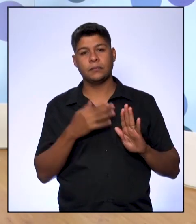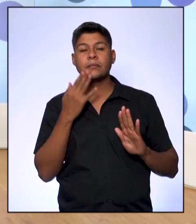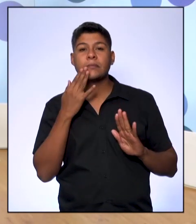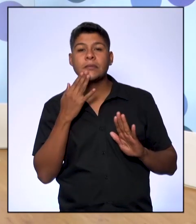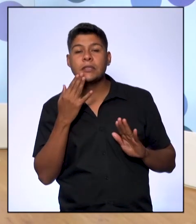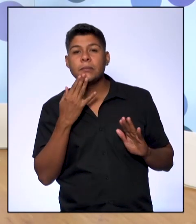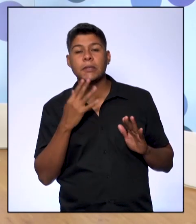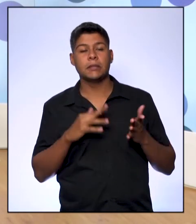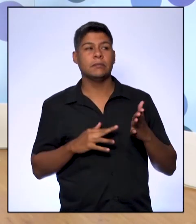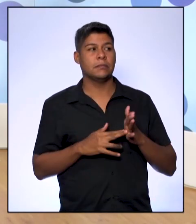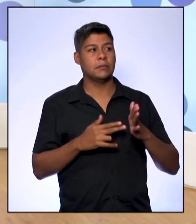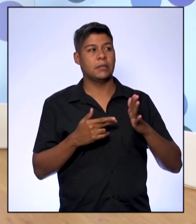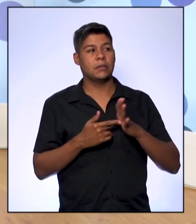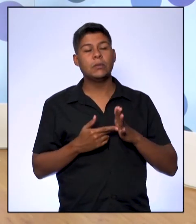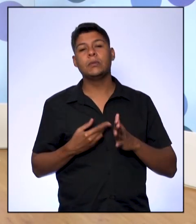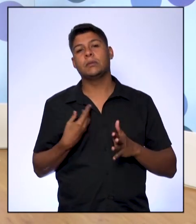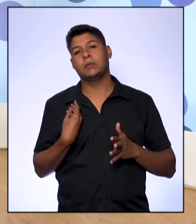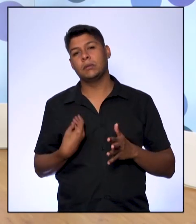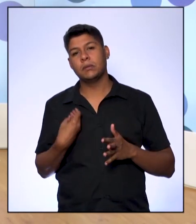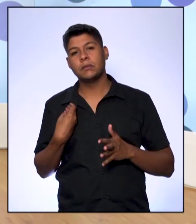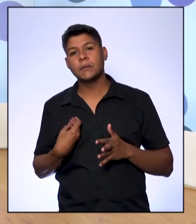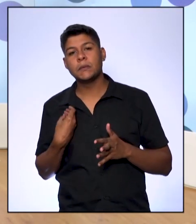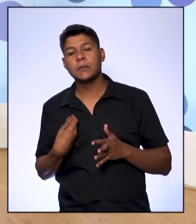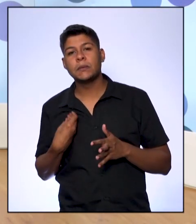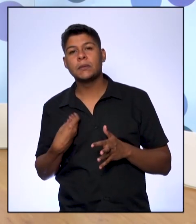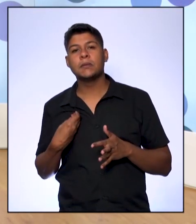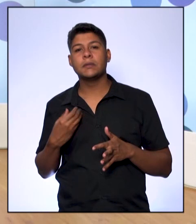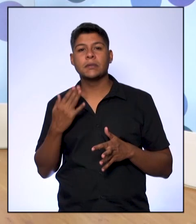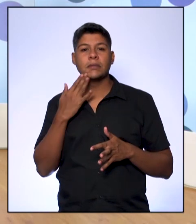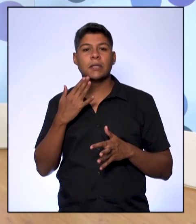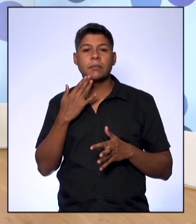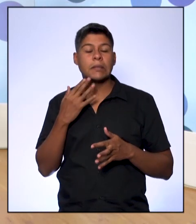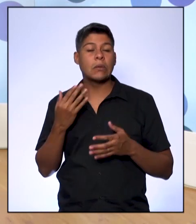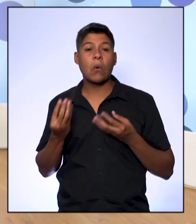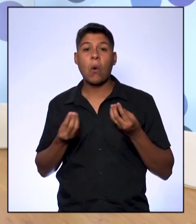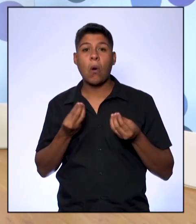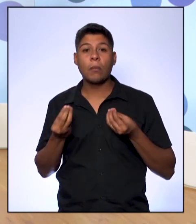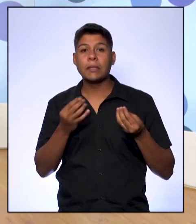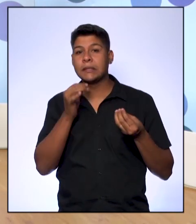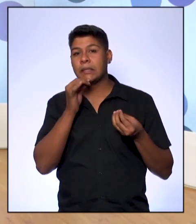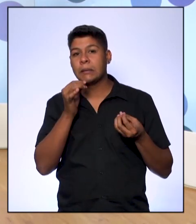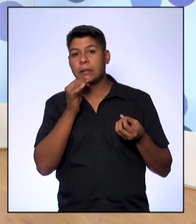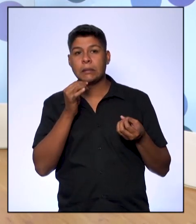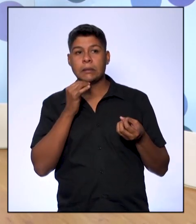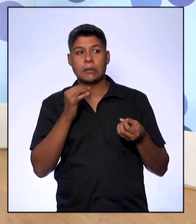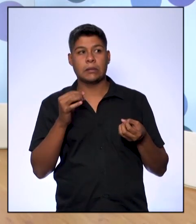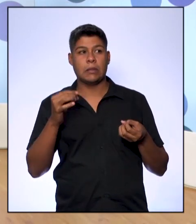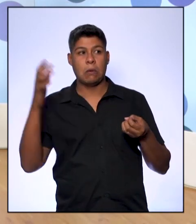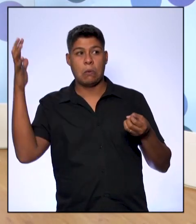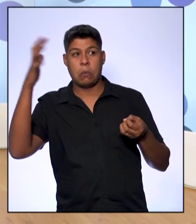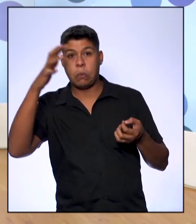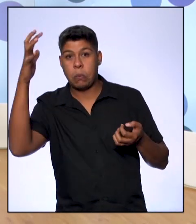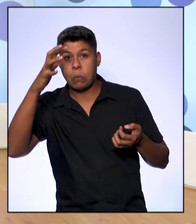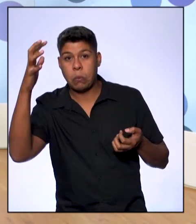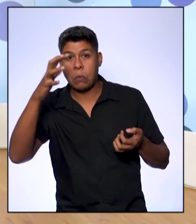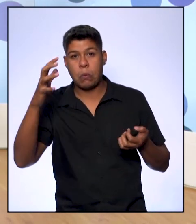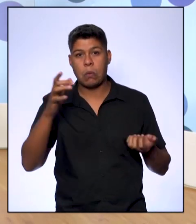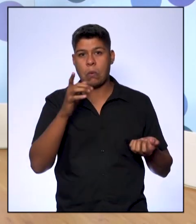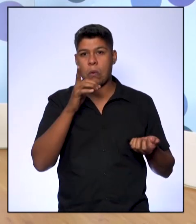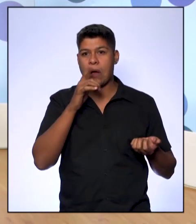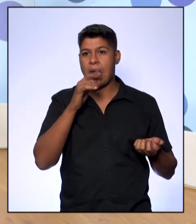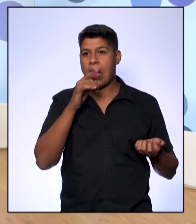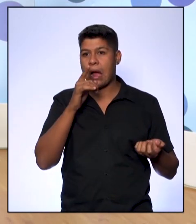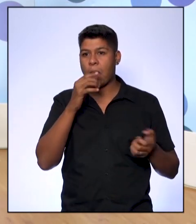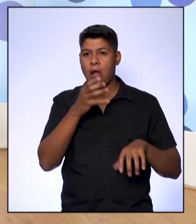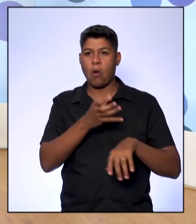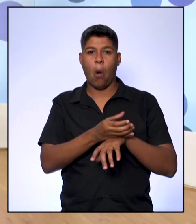sentir entre as dores o tem que ter sentido o pegar esse não é não tem como igual falar tempestade em copo d'água você você